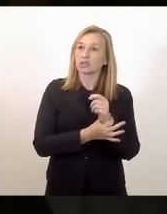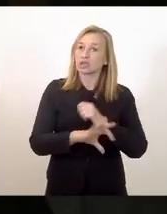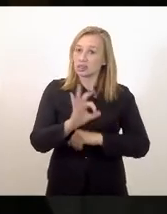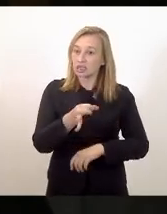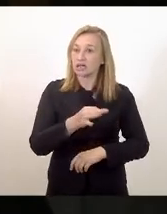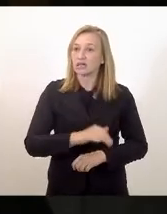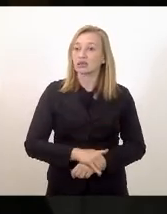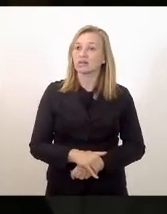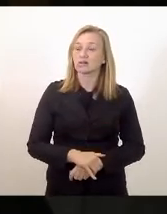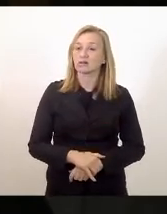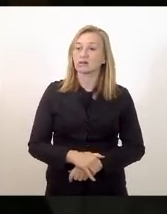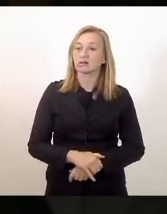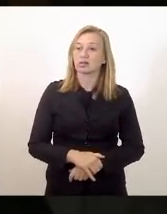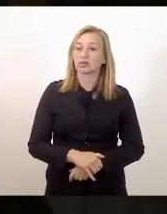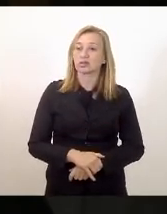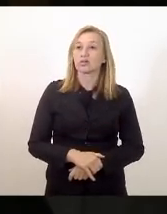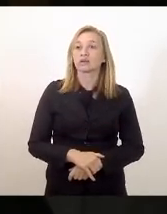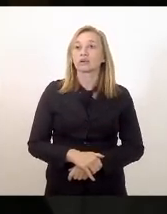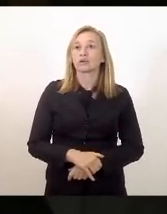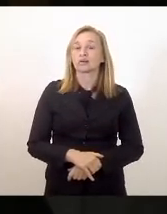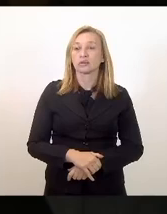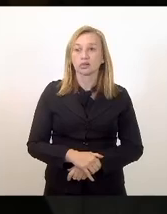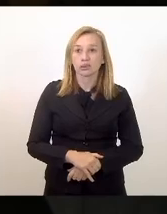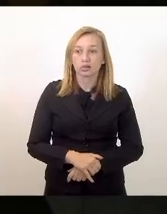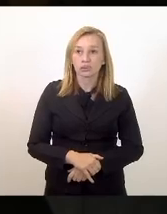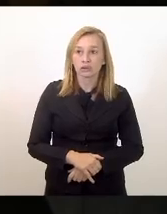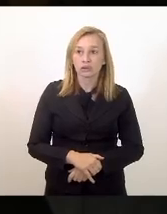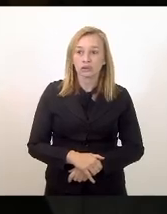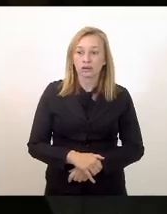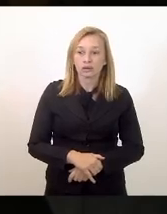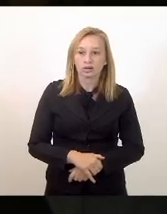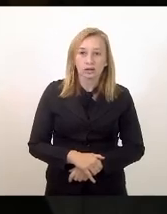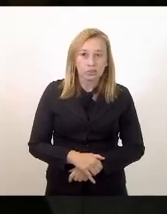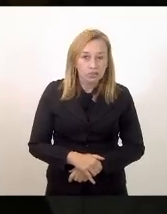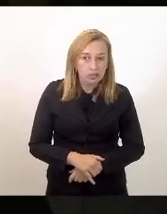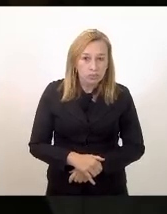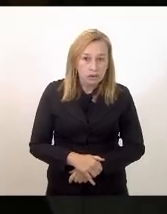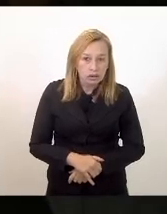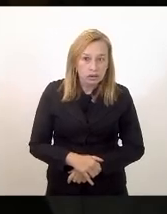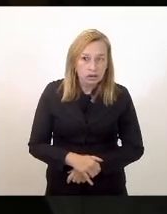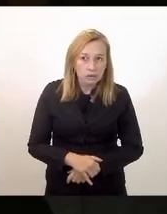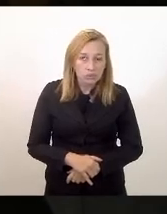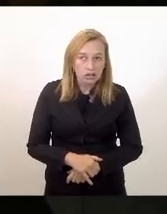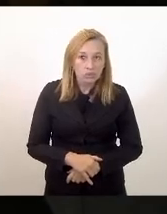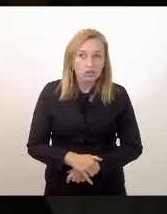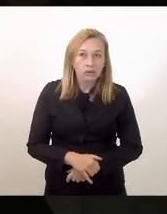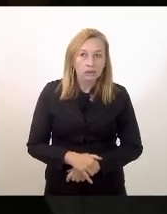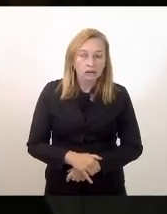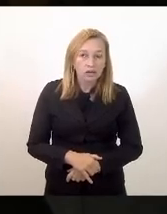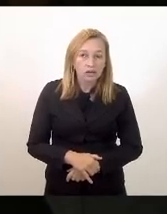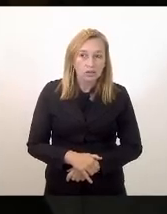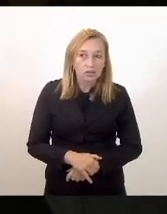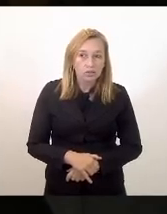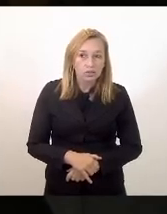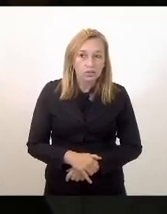garantidas. A gente preparou esse relatório, a gente encaminhou para o governo, a gente está encaminhando para todos os